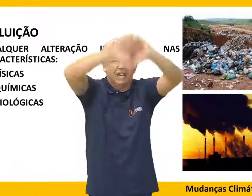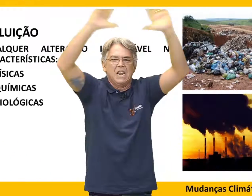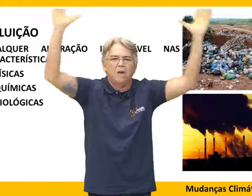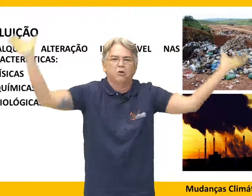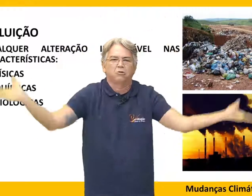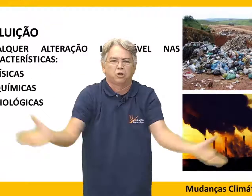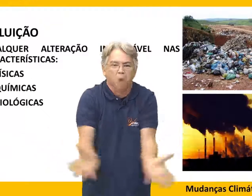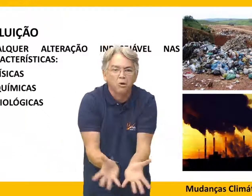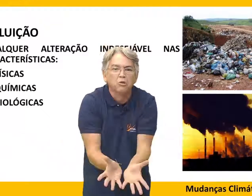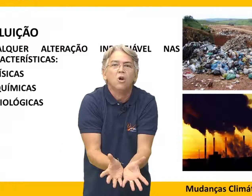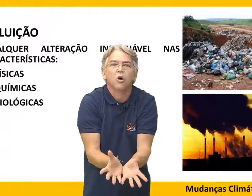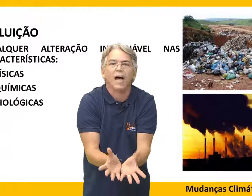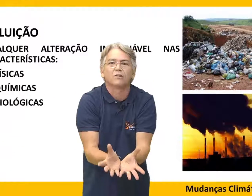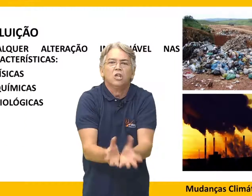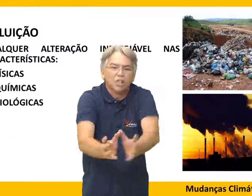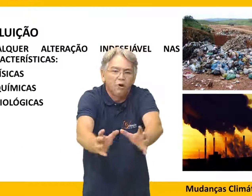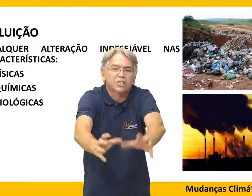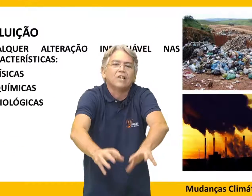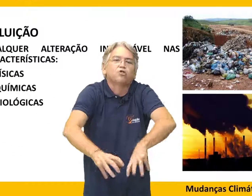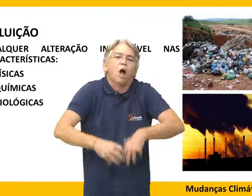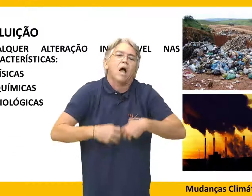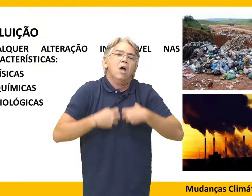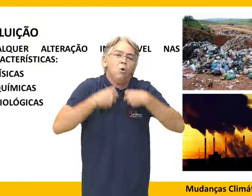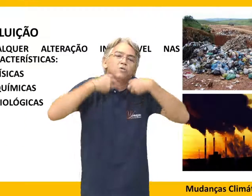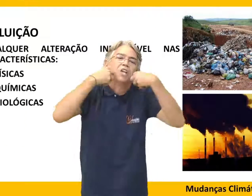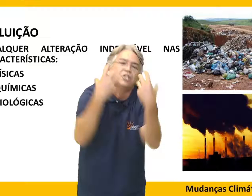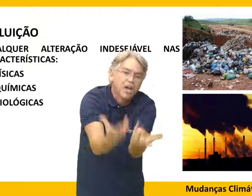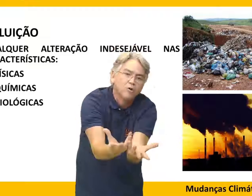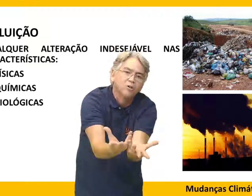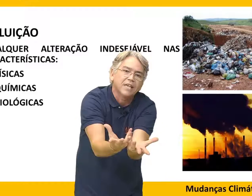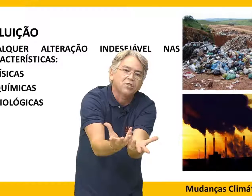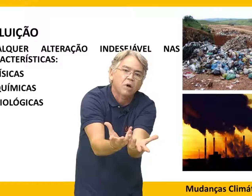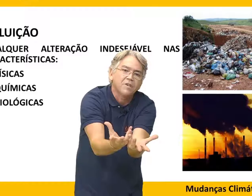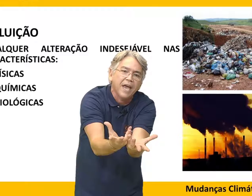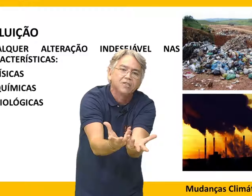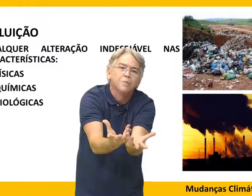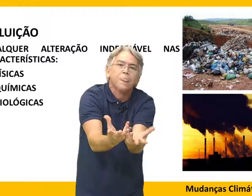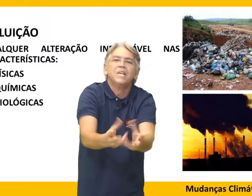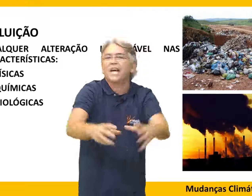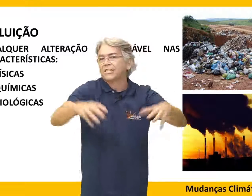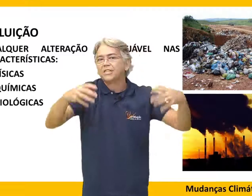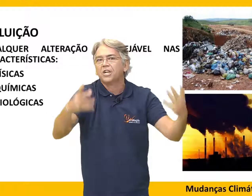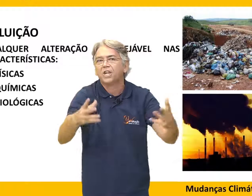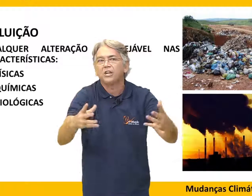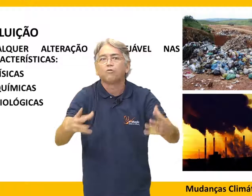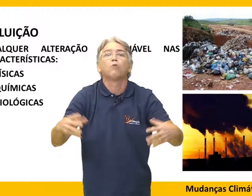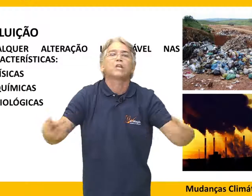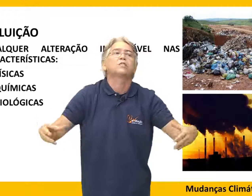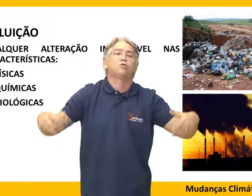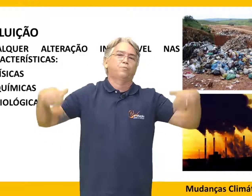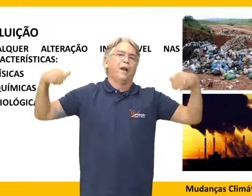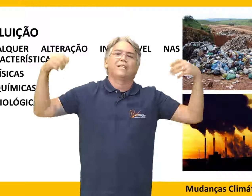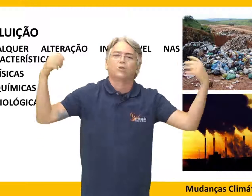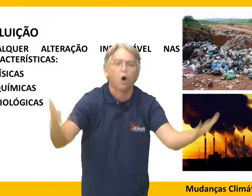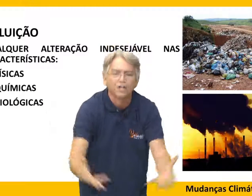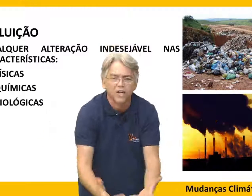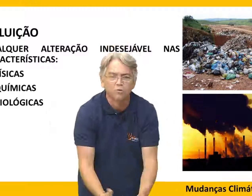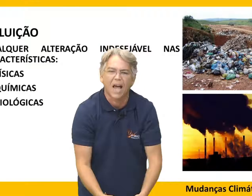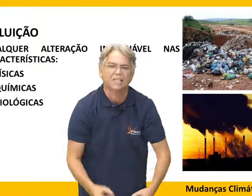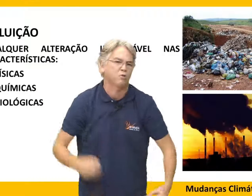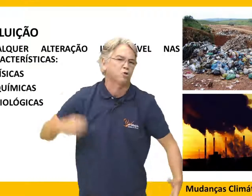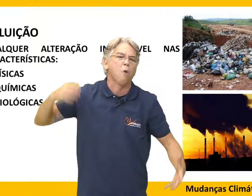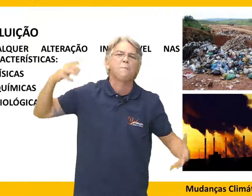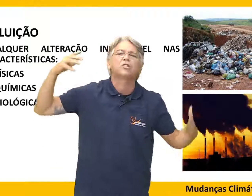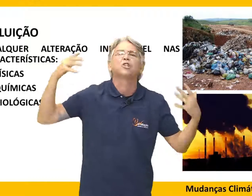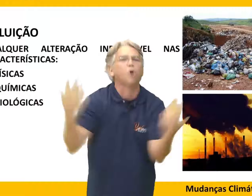vira aquele negócio todo, correto? Se você joga um transgênico desse no ambiente, e esse transgênico não tem seus predadores